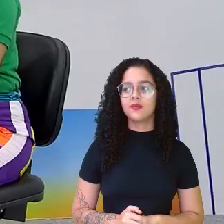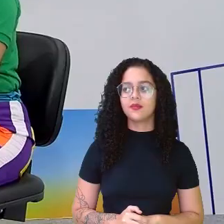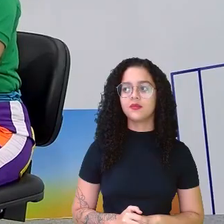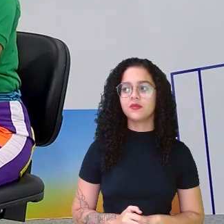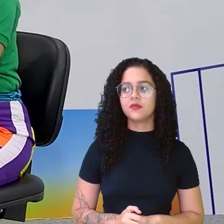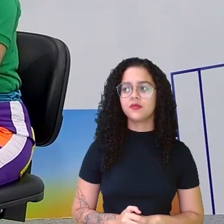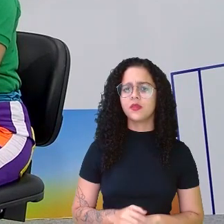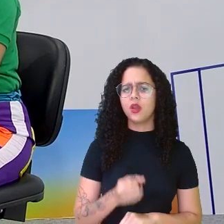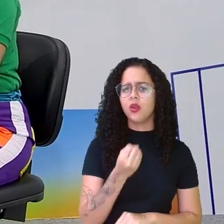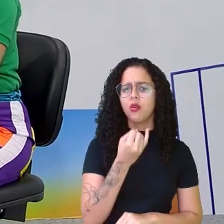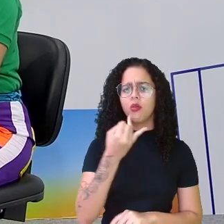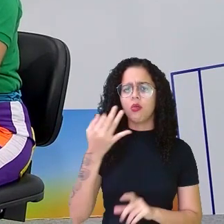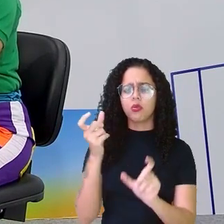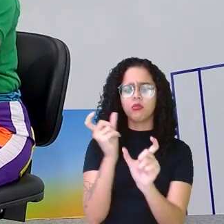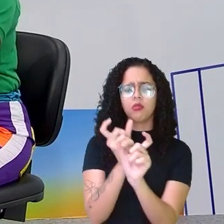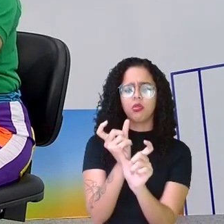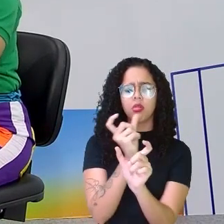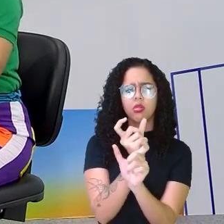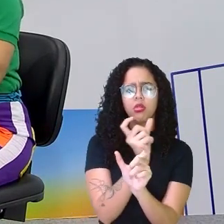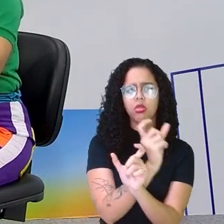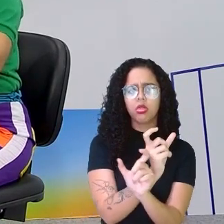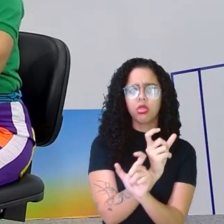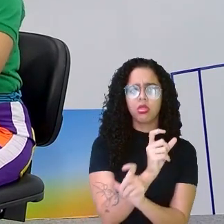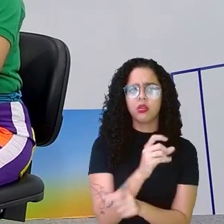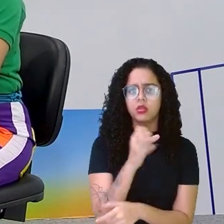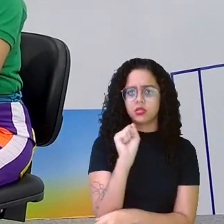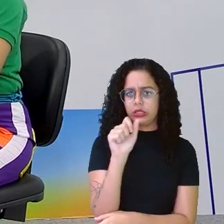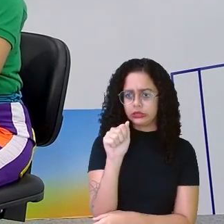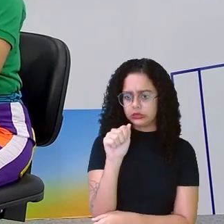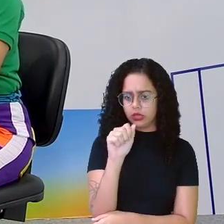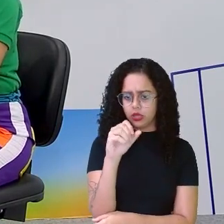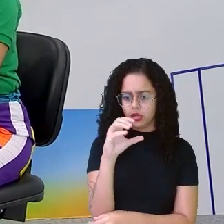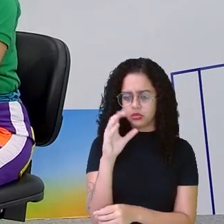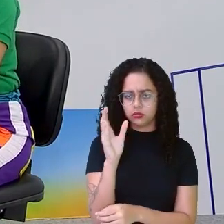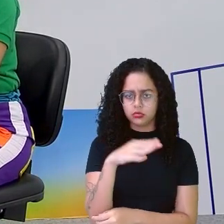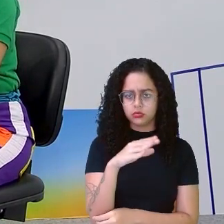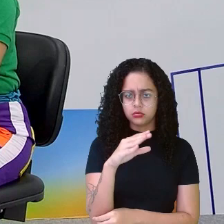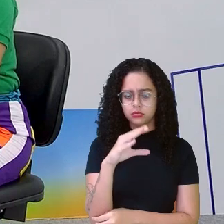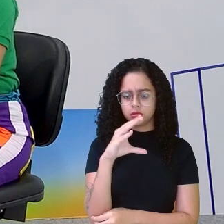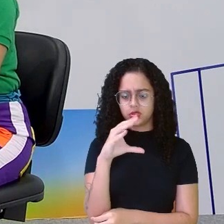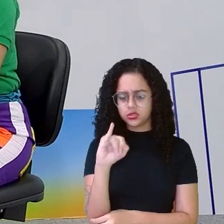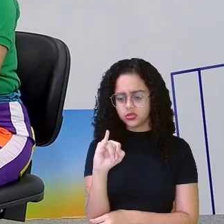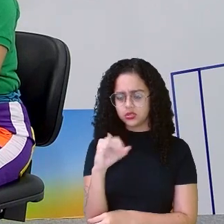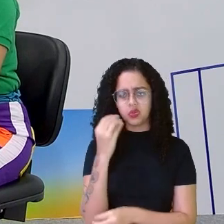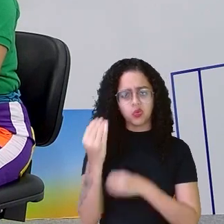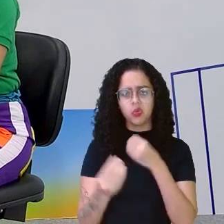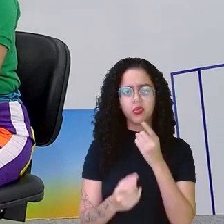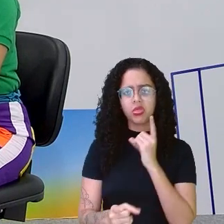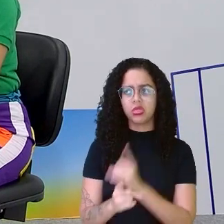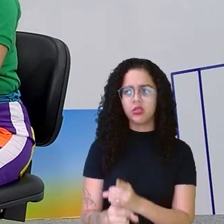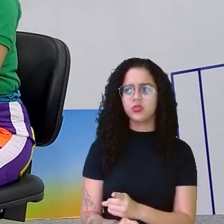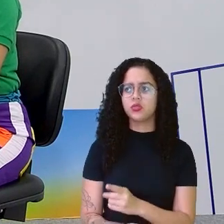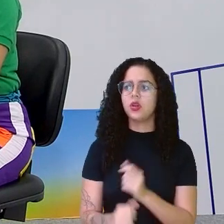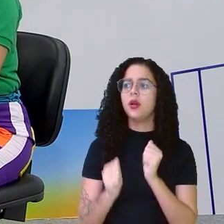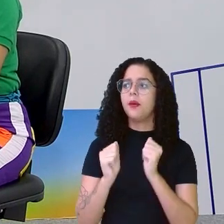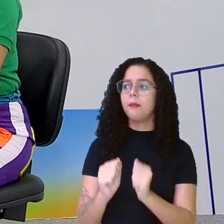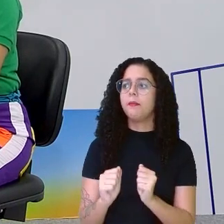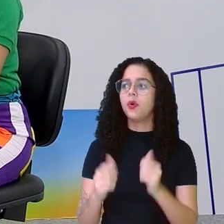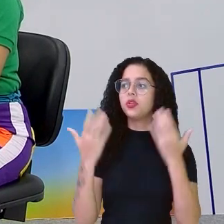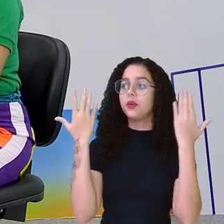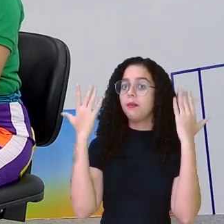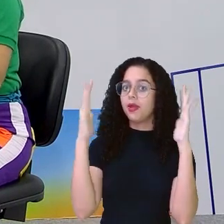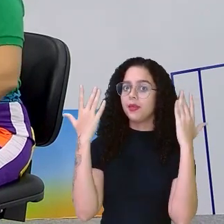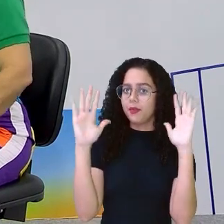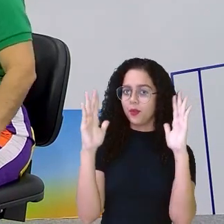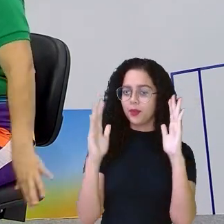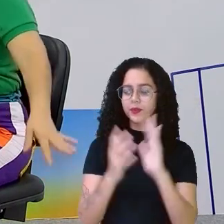Quantos pedacinhos será que tem a palavra Saci? Como é que a gente vai fazer para descobrir isso? A gente pode bater palmas.